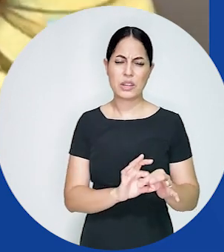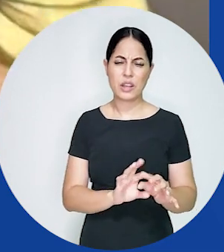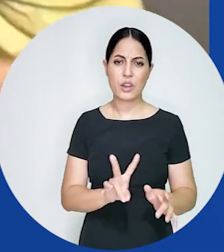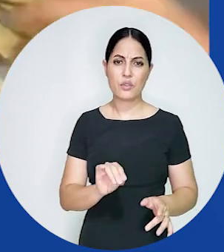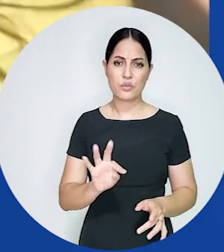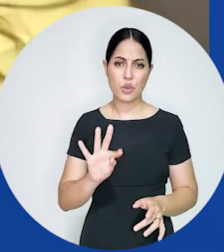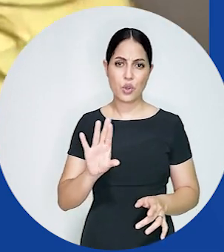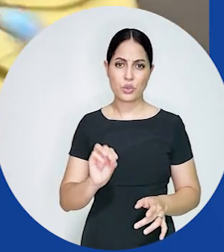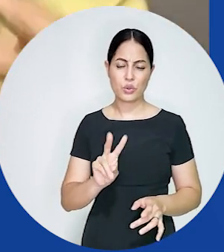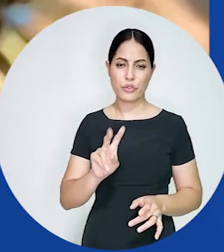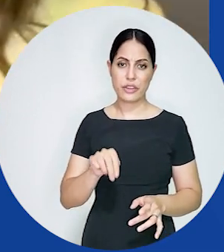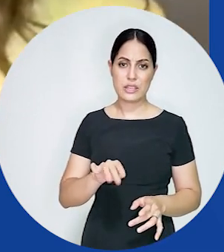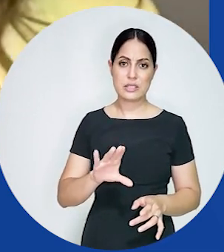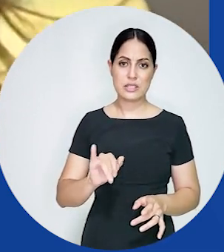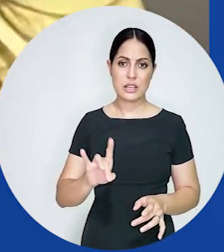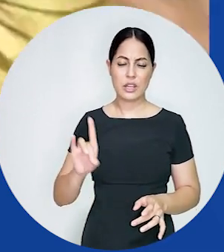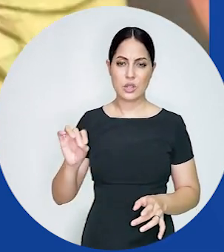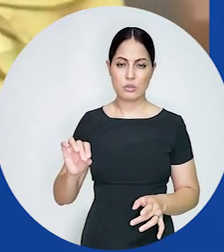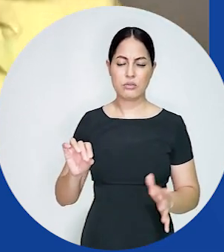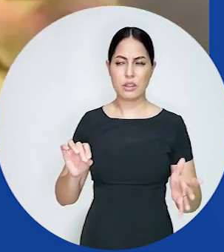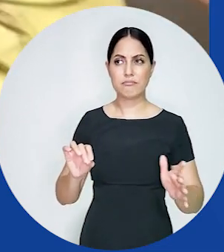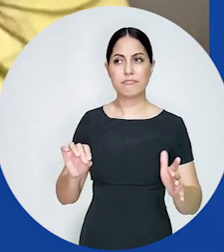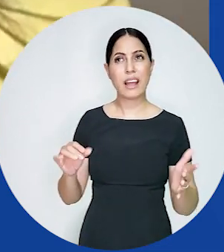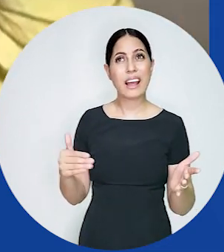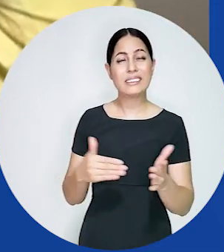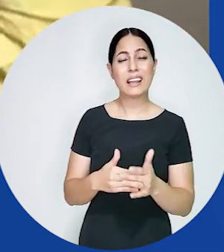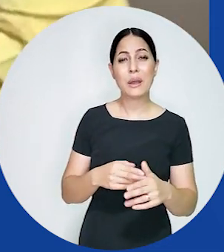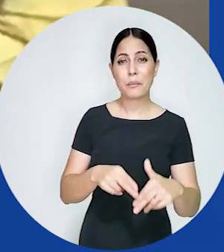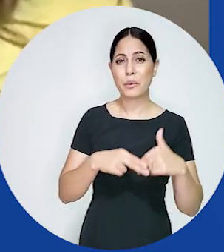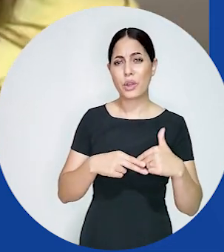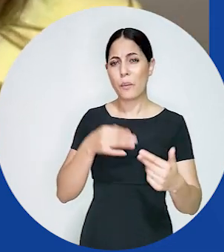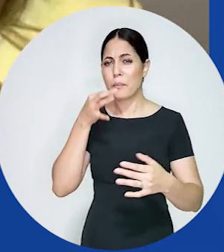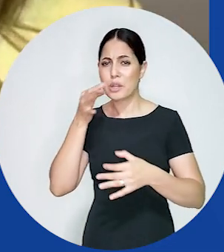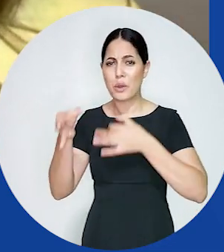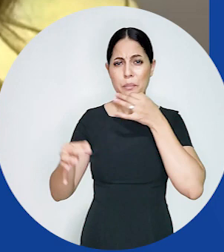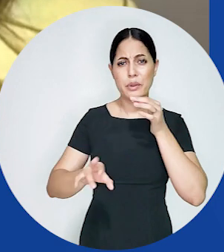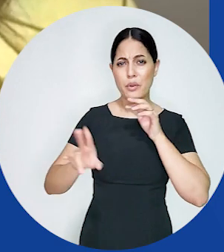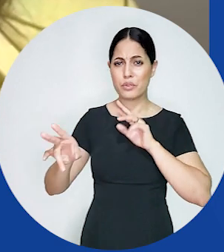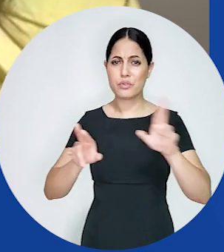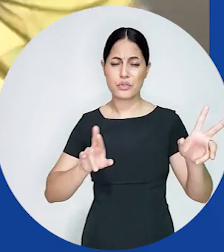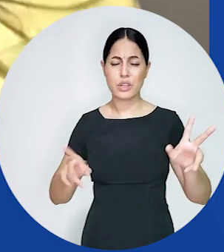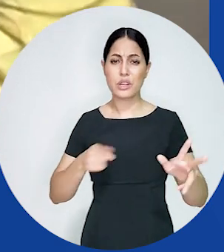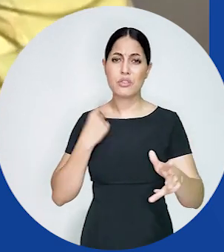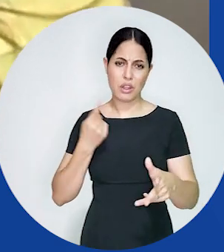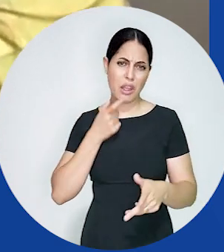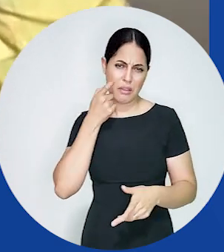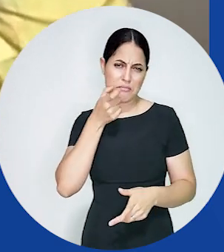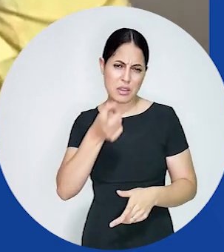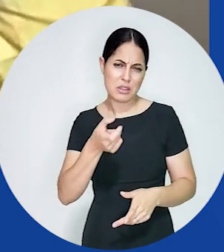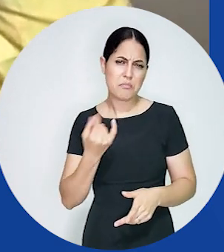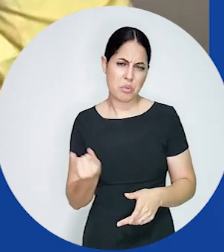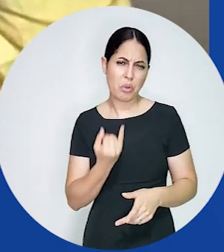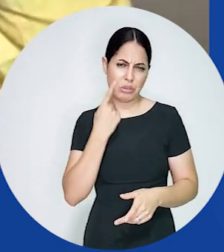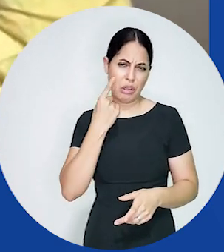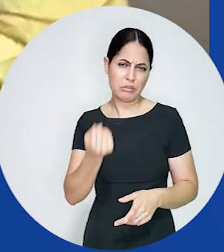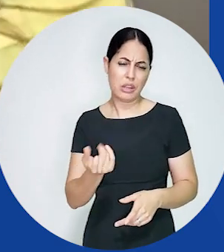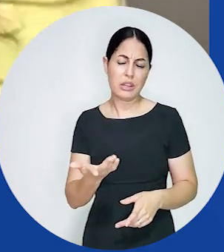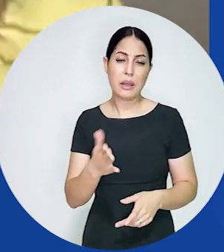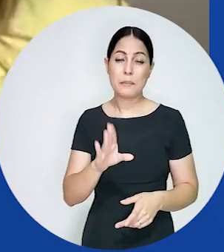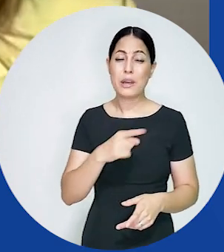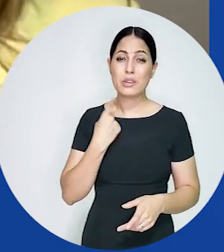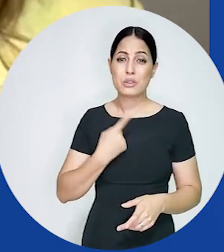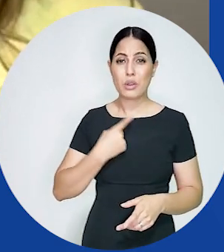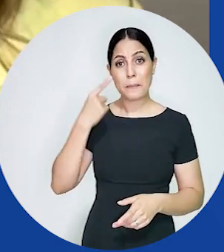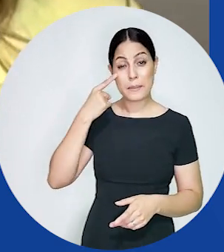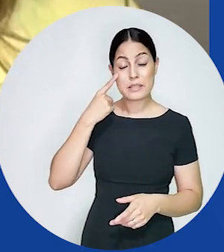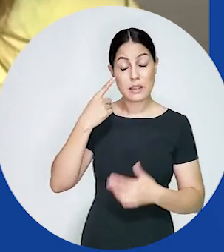aí de entender voto vencido, como é que vai fazer, né? Porque até a posição divergente é interessante, a gente está aqui falando sobre a divergência. Mas é